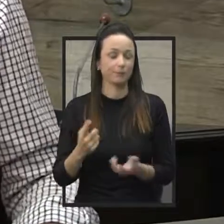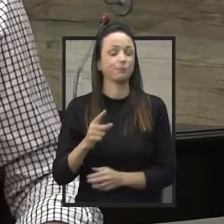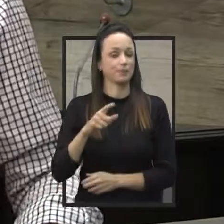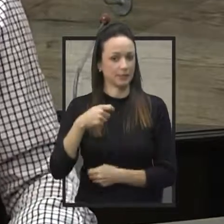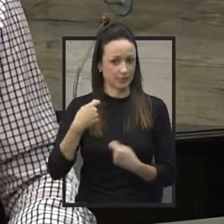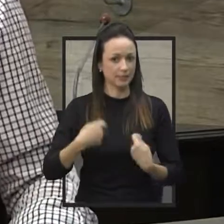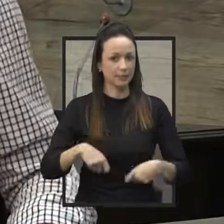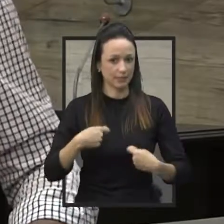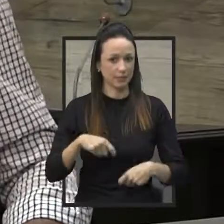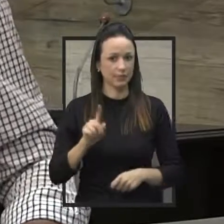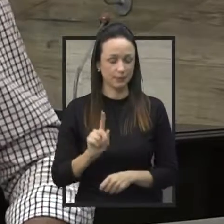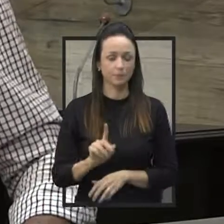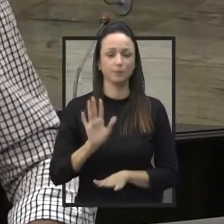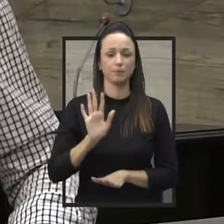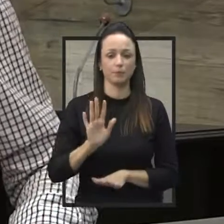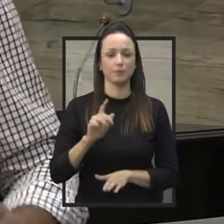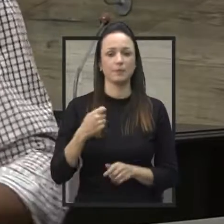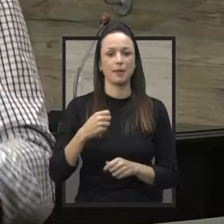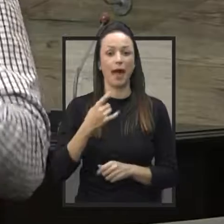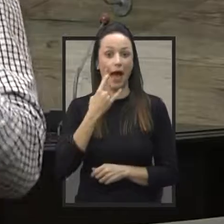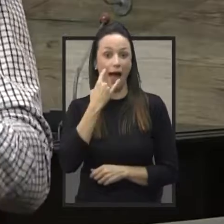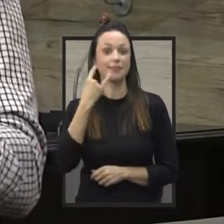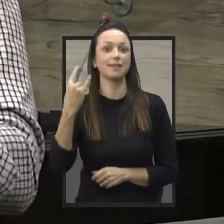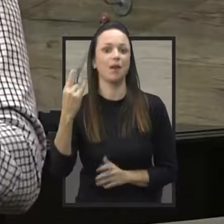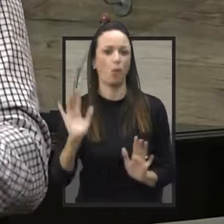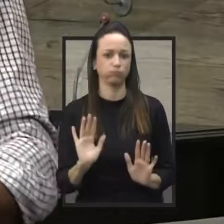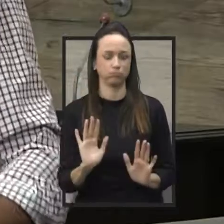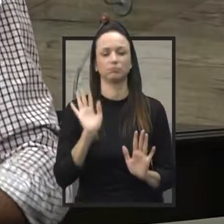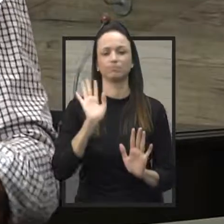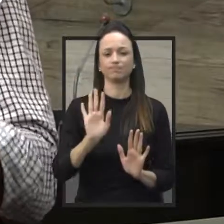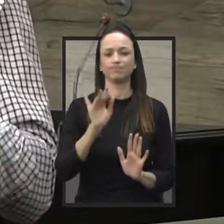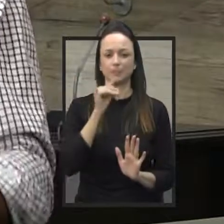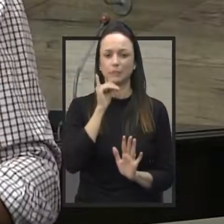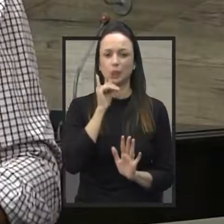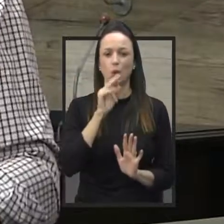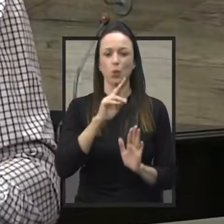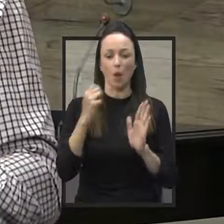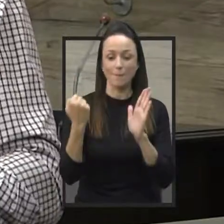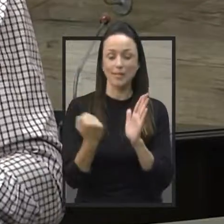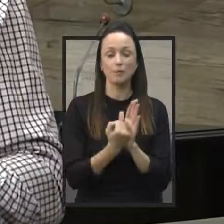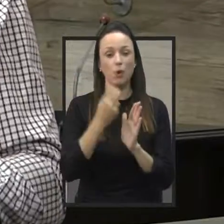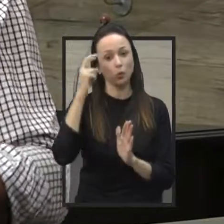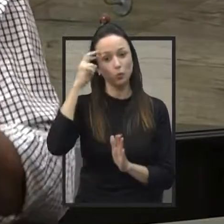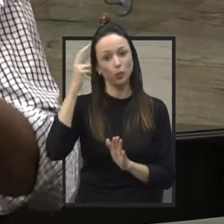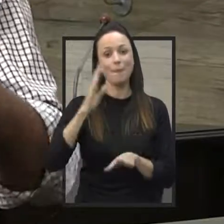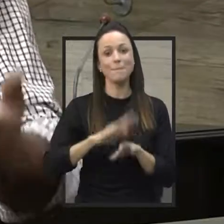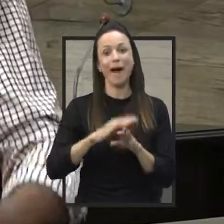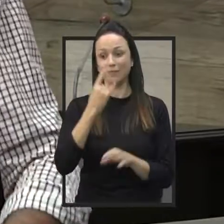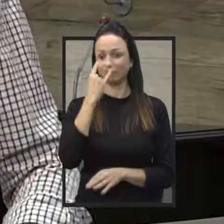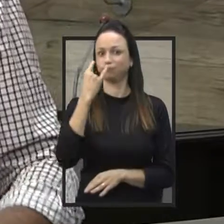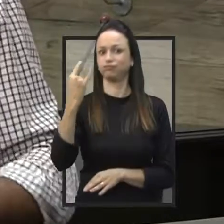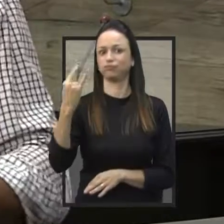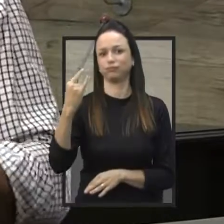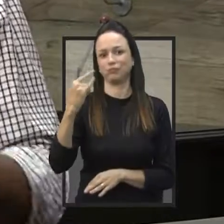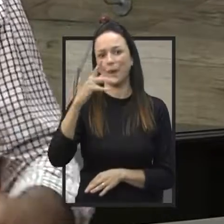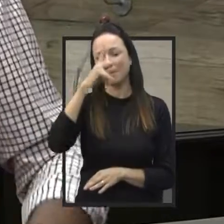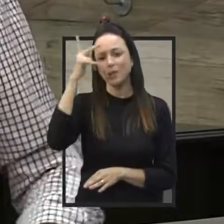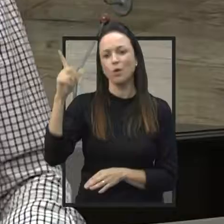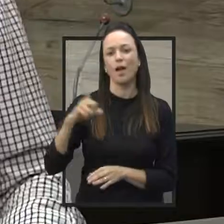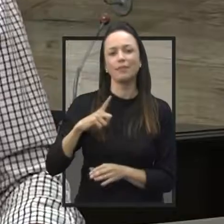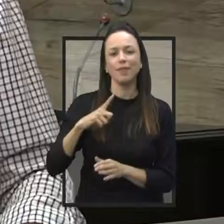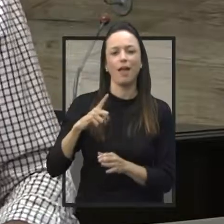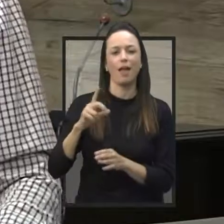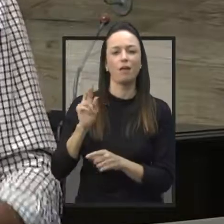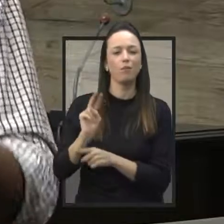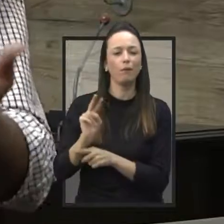que se tornasse mais atrativo. Se tivesse esse nome, né, como um patrimônio cultural, seria mais atrativo para os criadores, para as